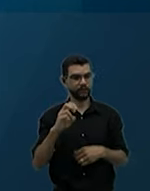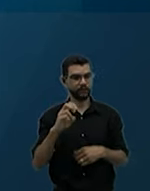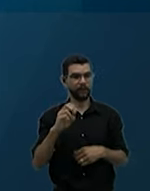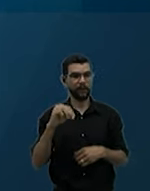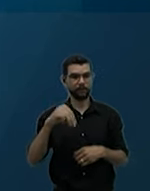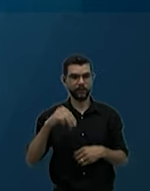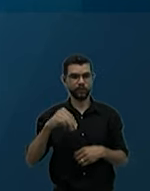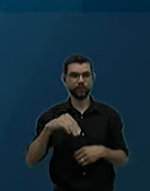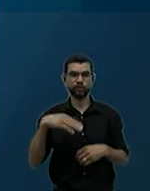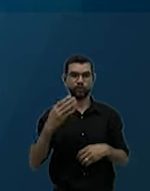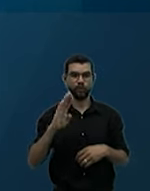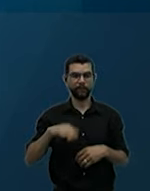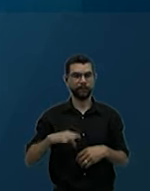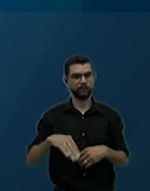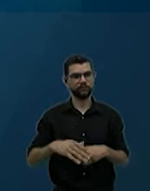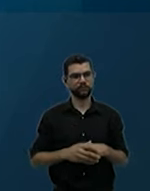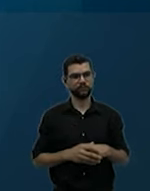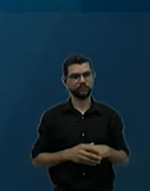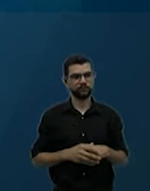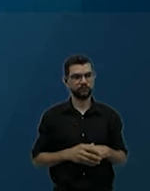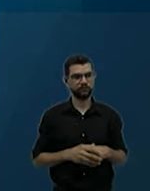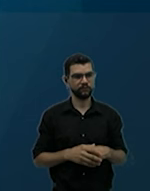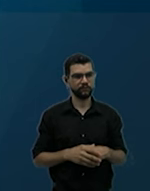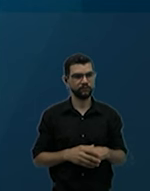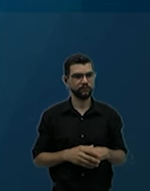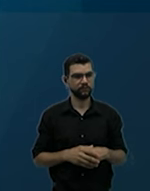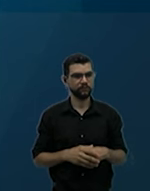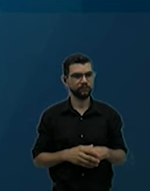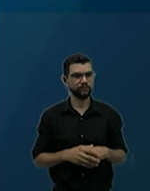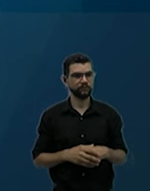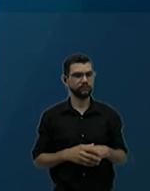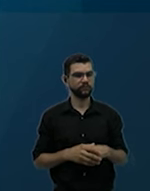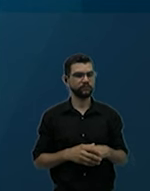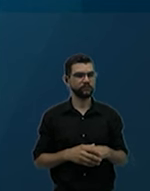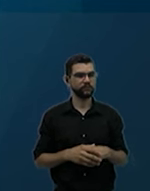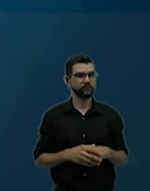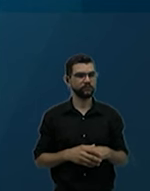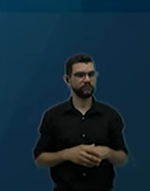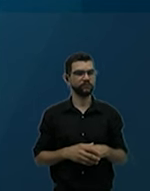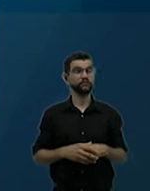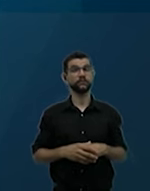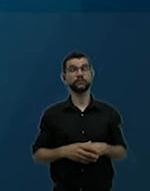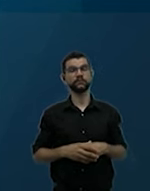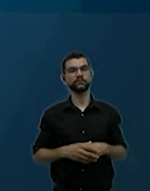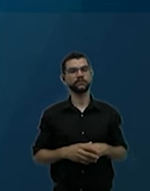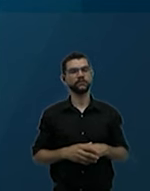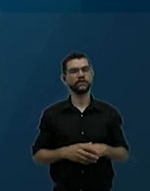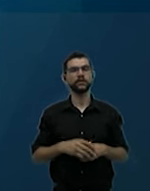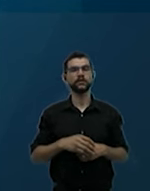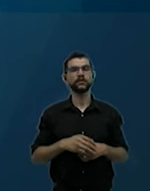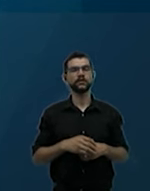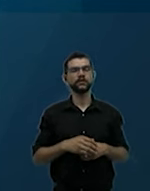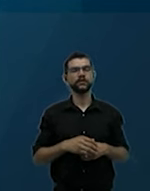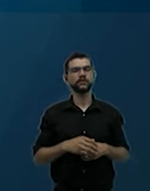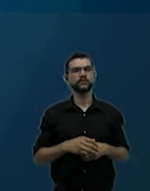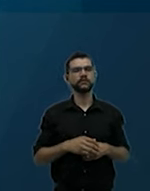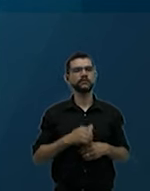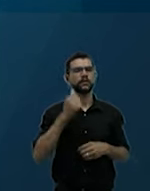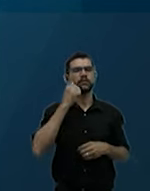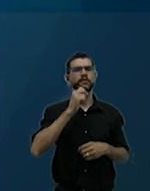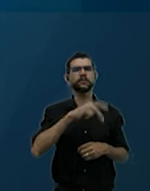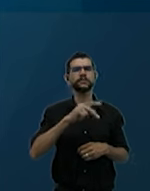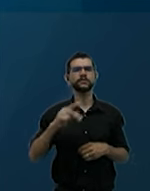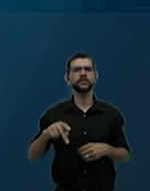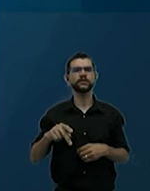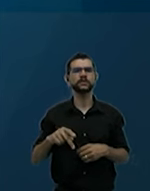ordem, Afrânio. Pois não. Senhora, só repita, por gentileza, o tema que... É